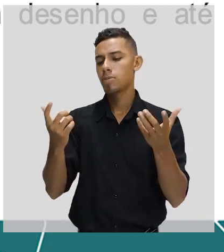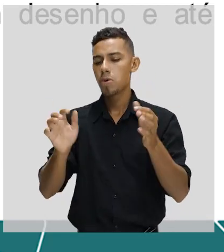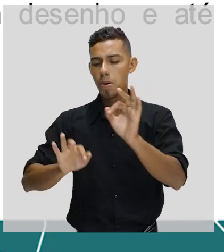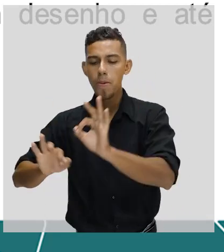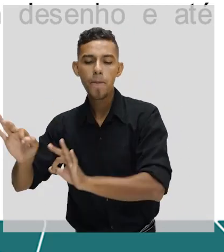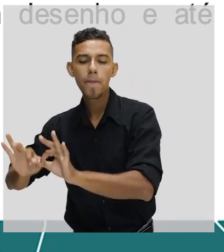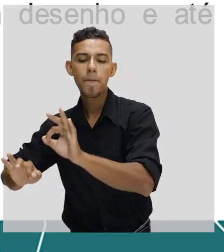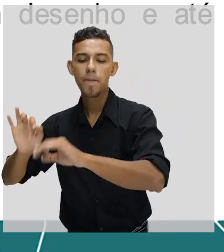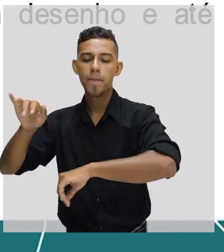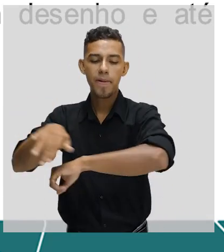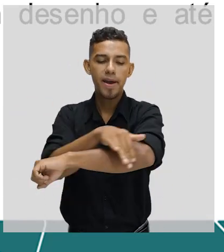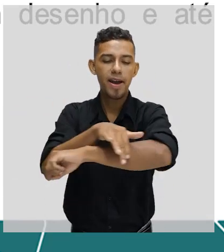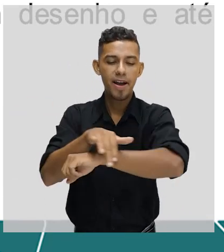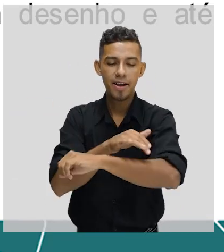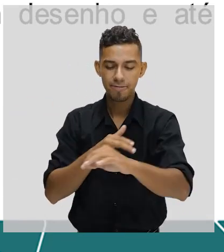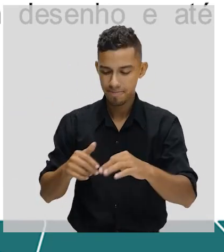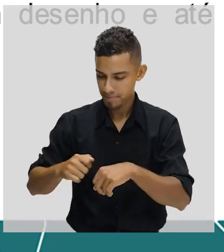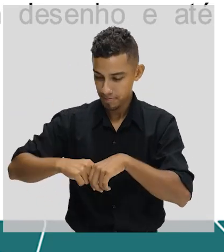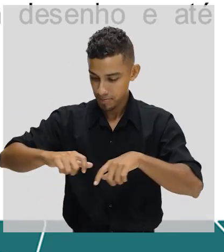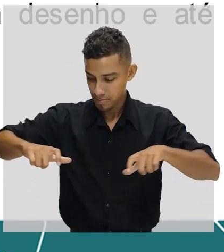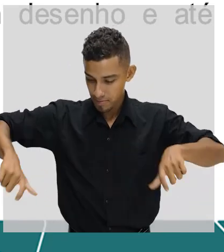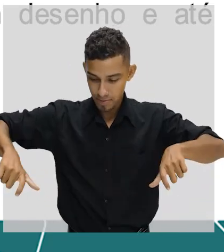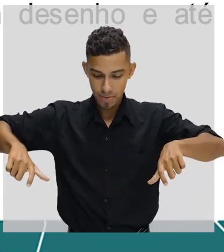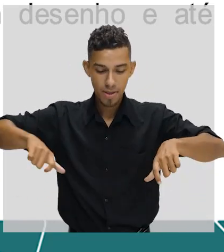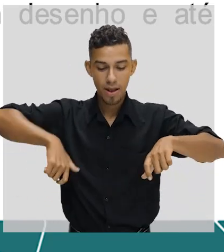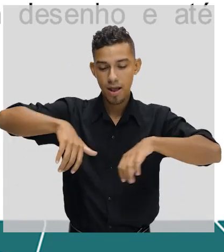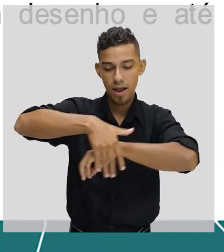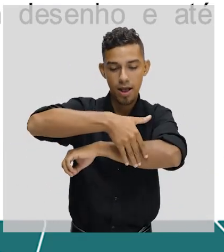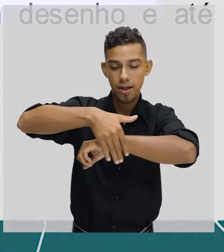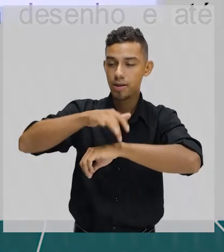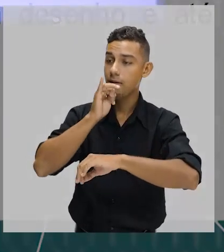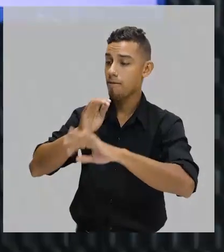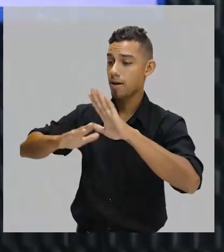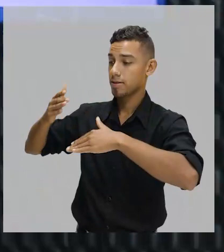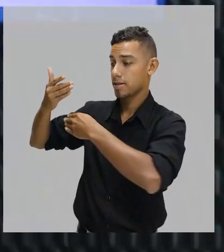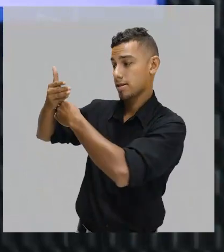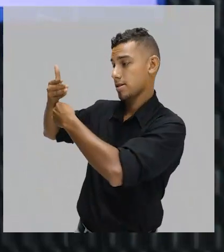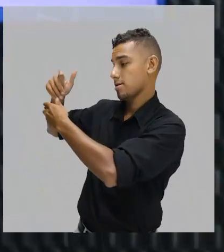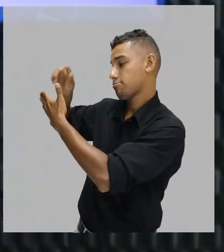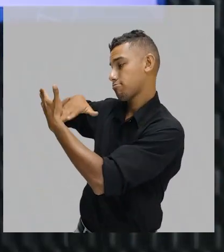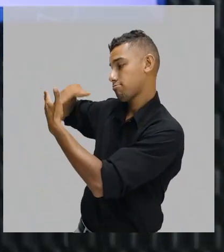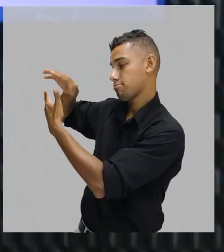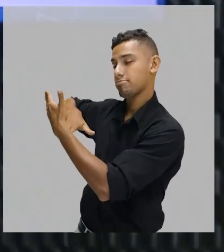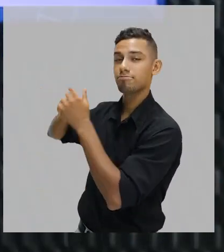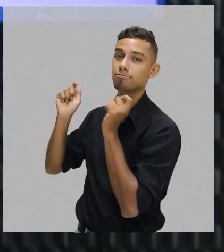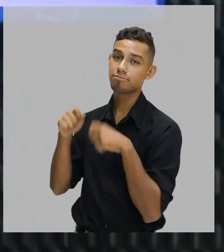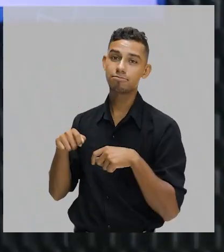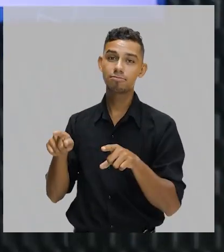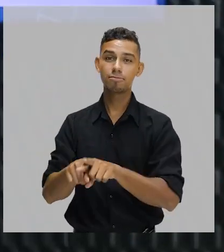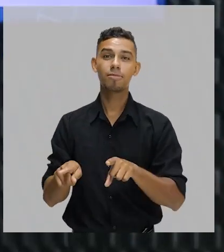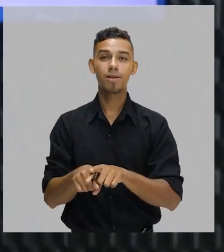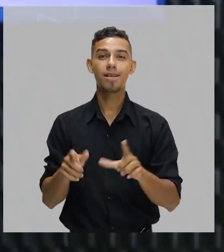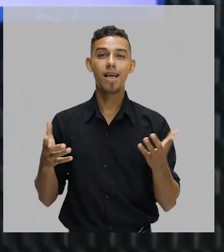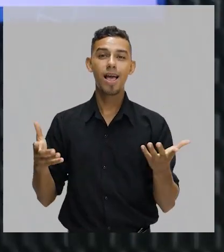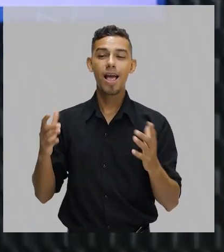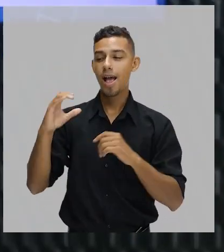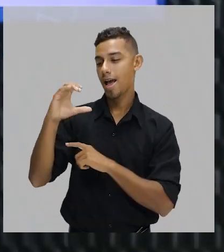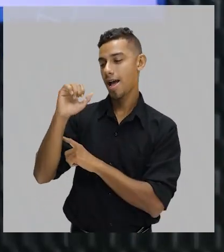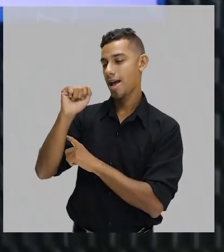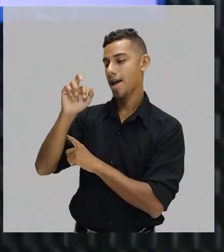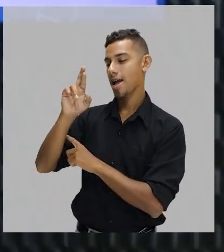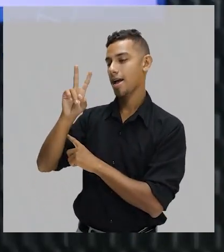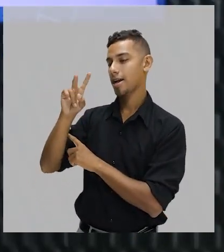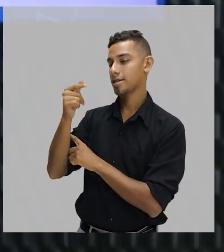para fazer qualquer coisa que seja no chão, às vezes na parede, né? O carvão, sem sombra de dúvida, talvez seja